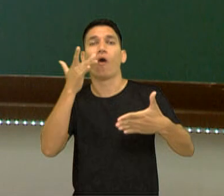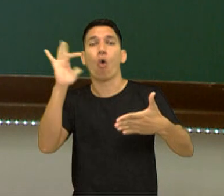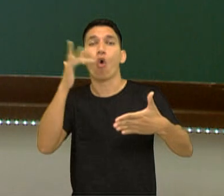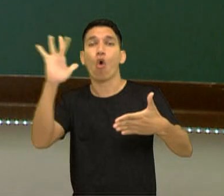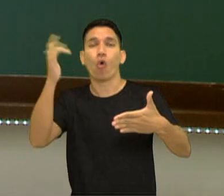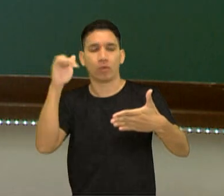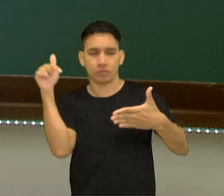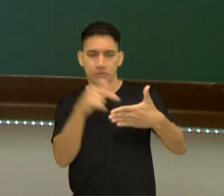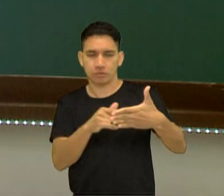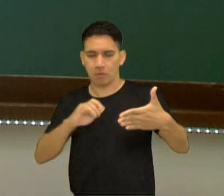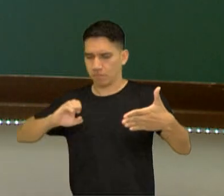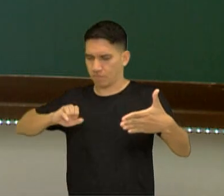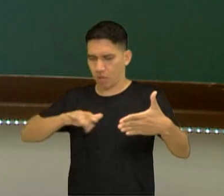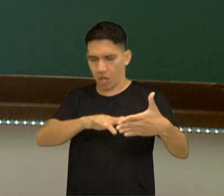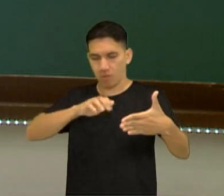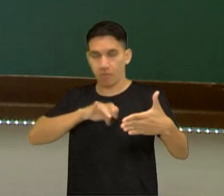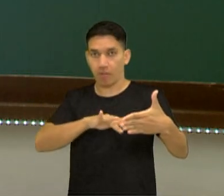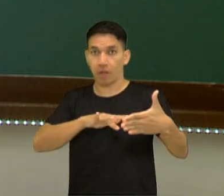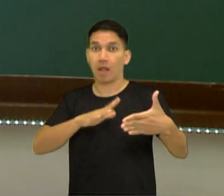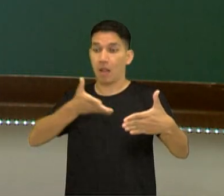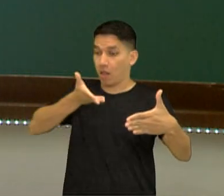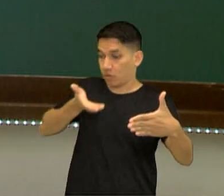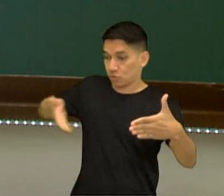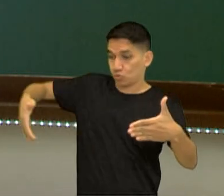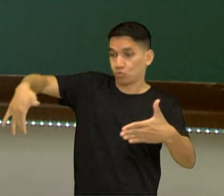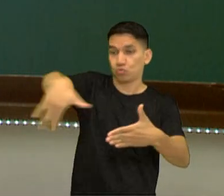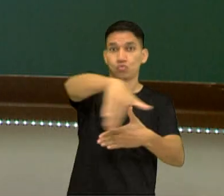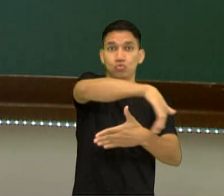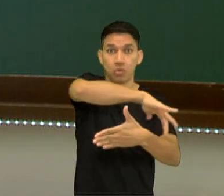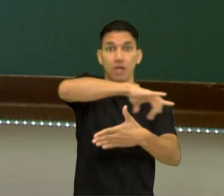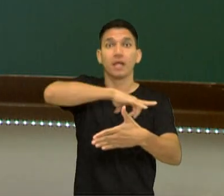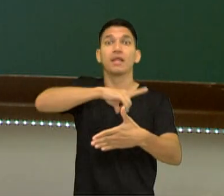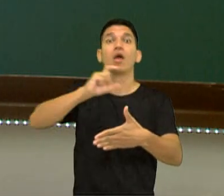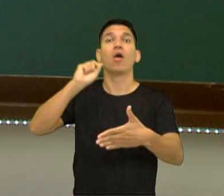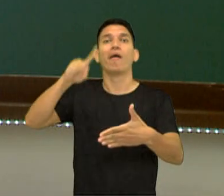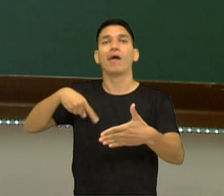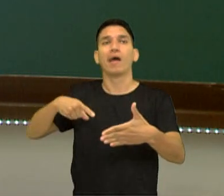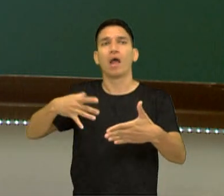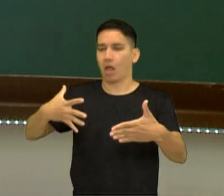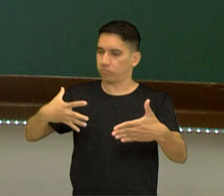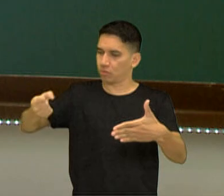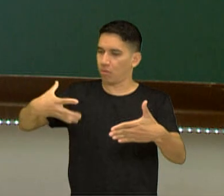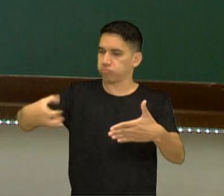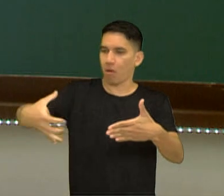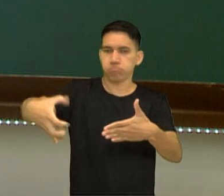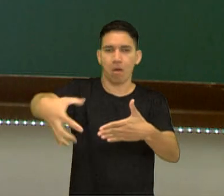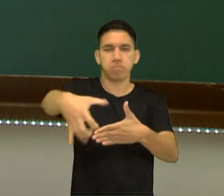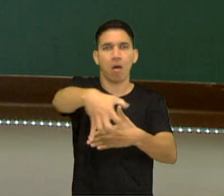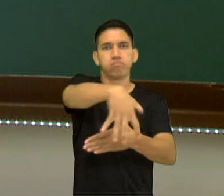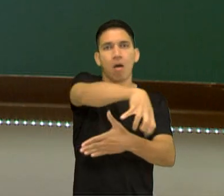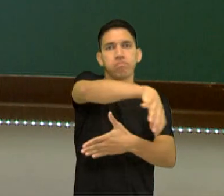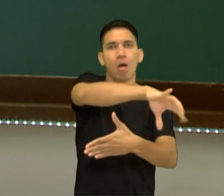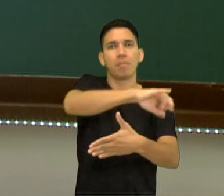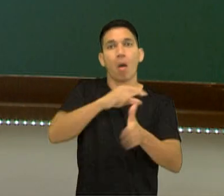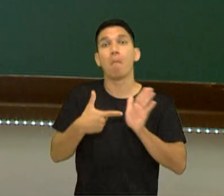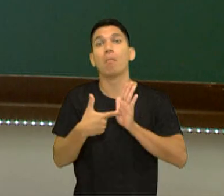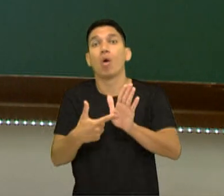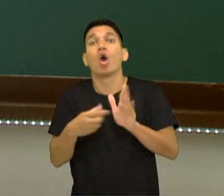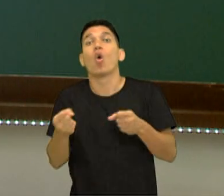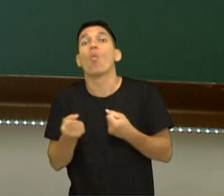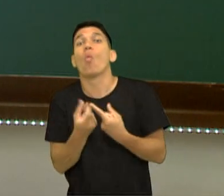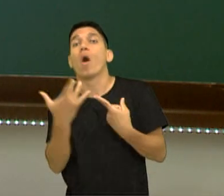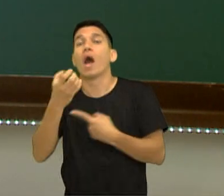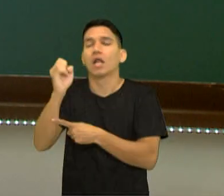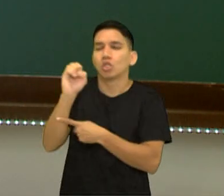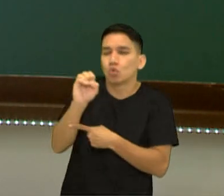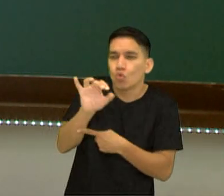ouro ali. Em volta desse experimento, ele tem um detector de partículas que mostraria uma luminosidade aonde as